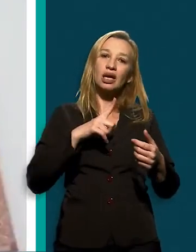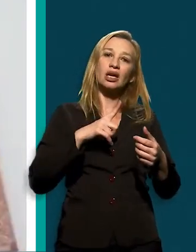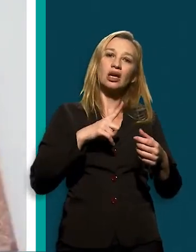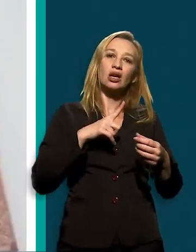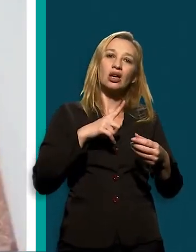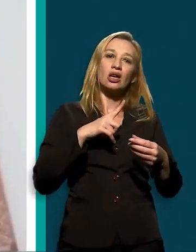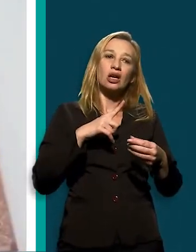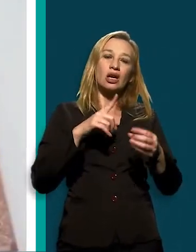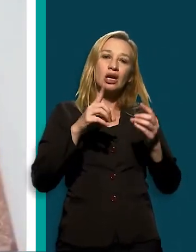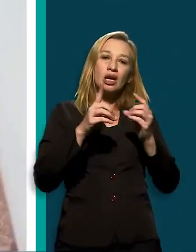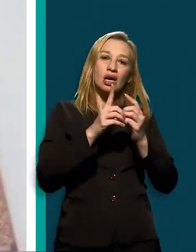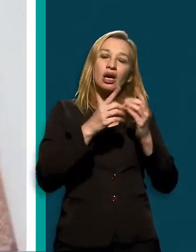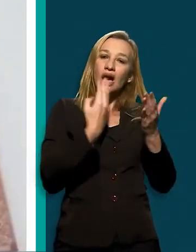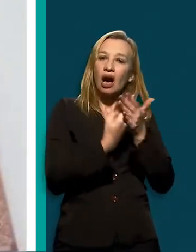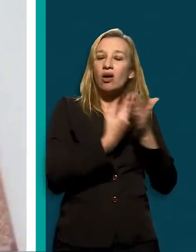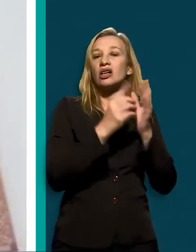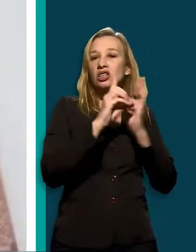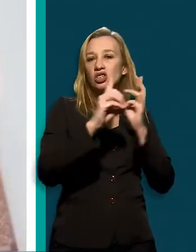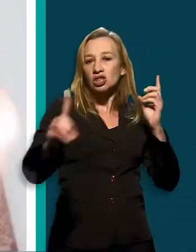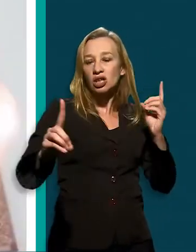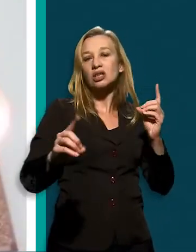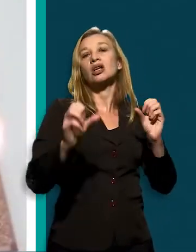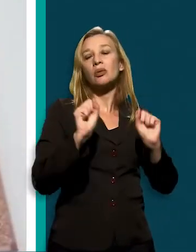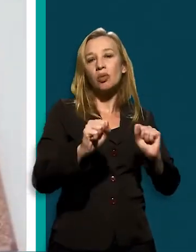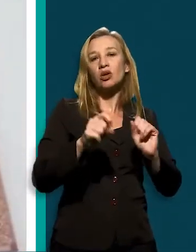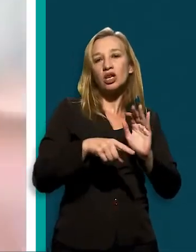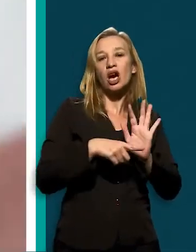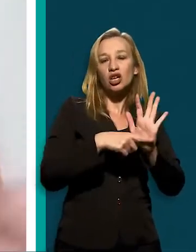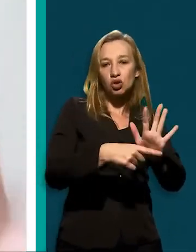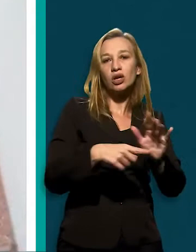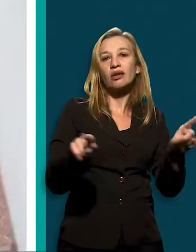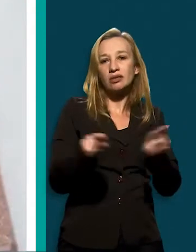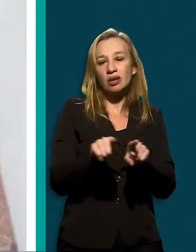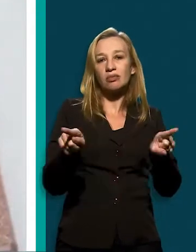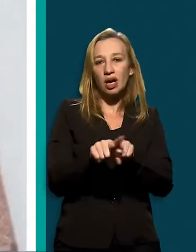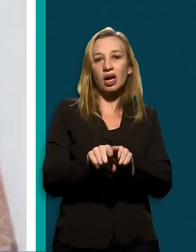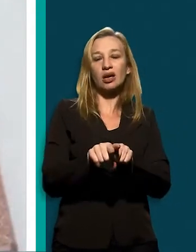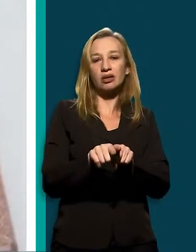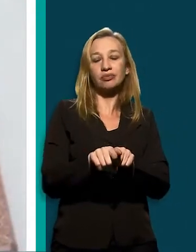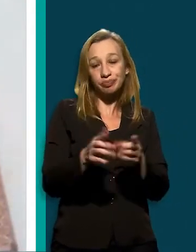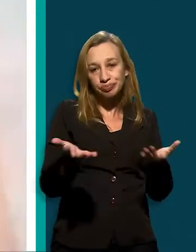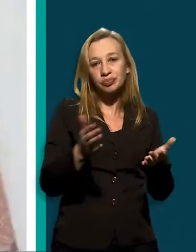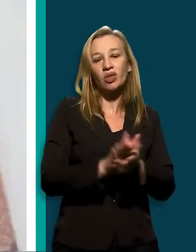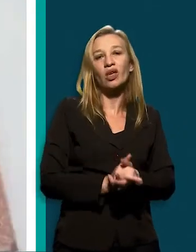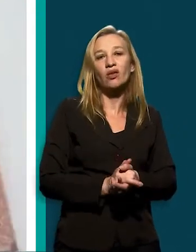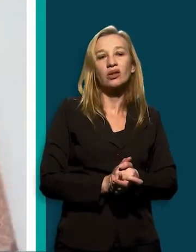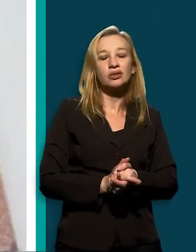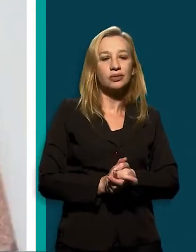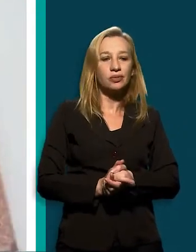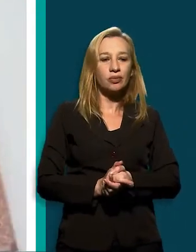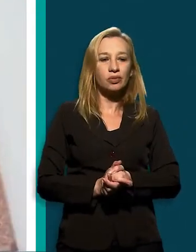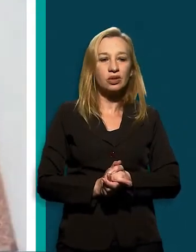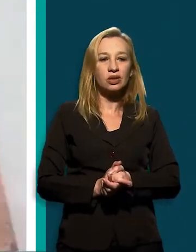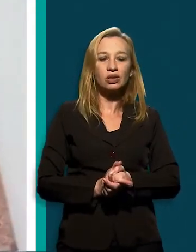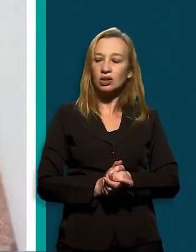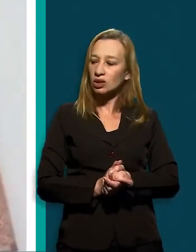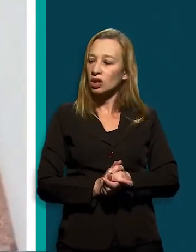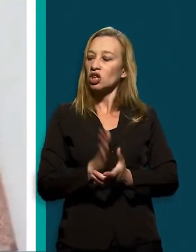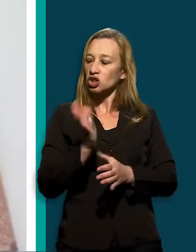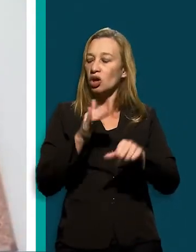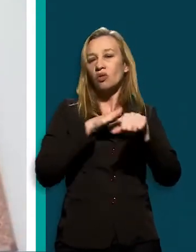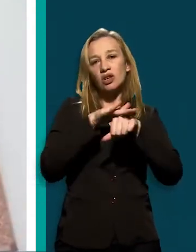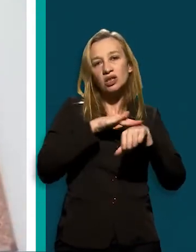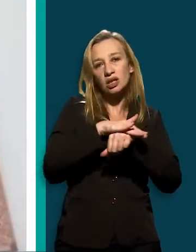né? Para que a gente possa fornecer também via internet, poder fazer isso, né? Eu já tenho conversado com